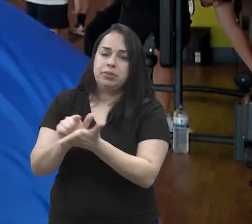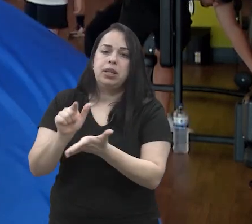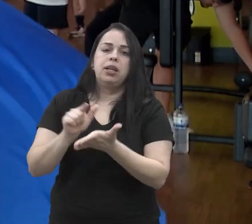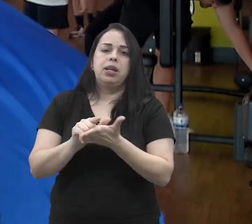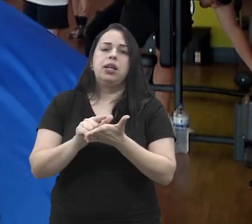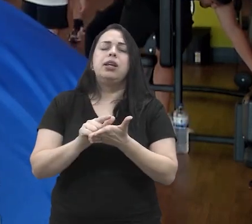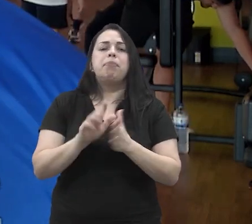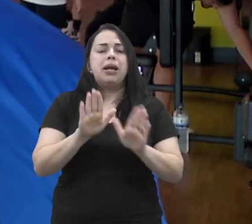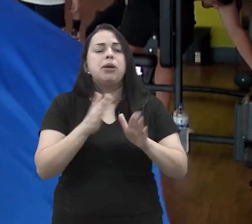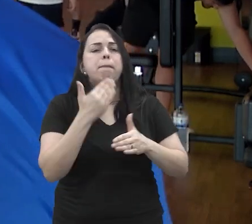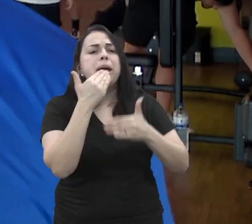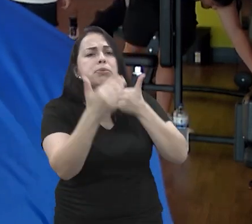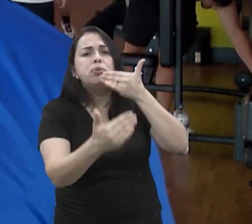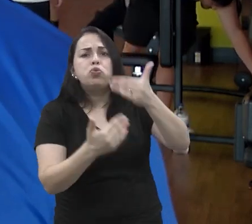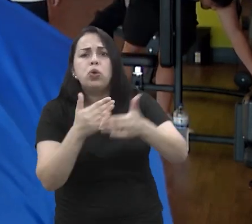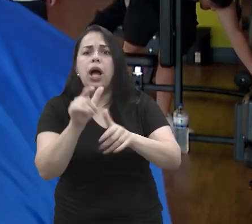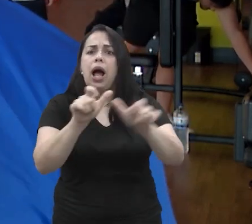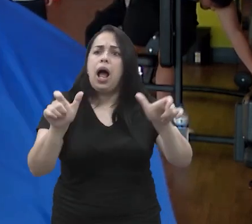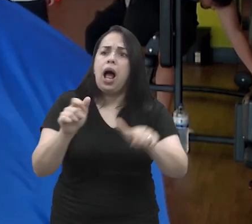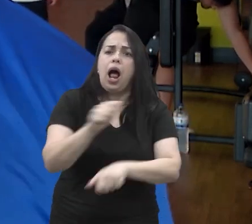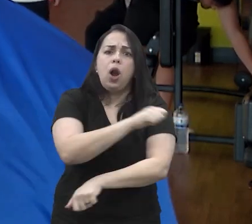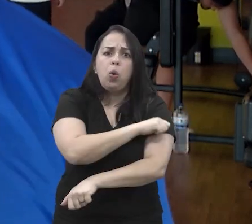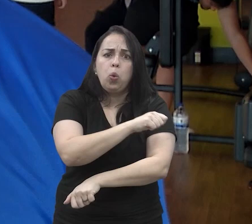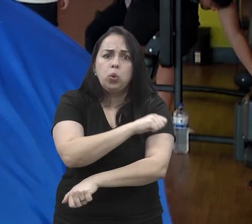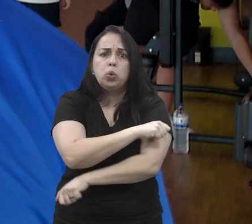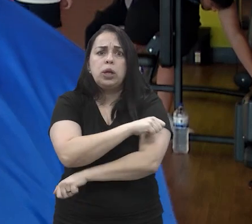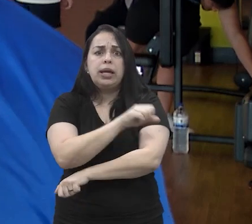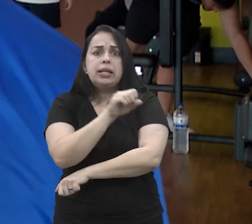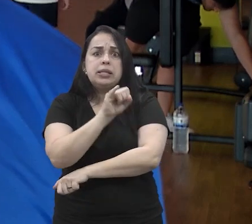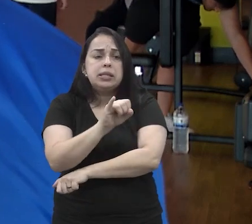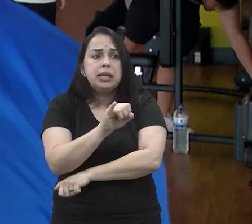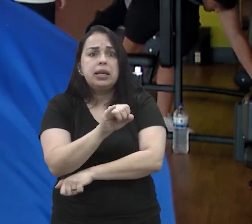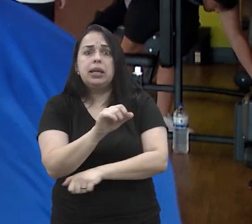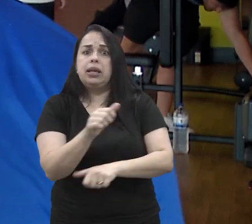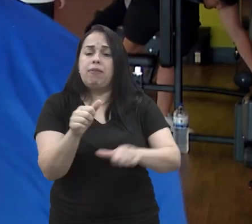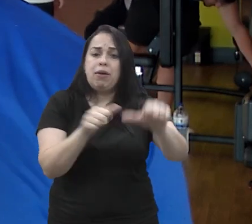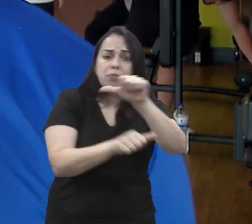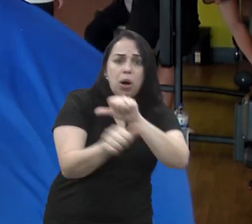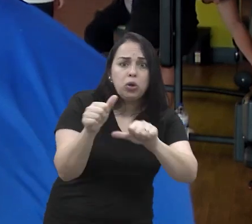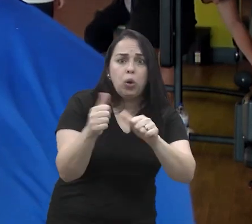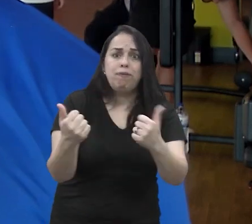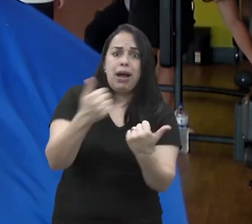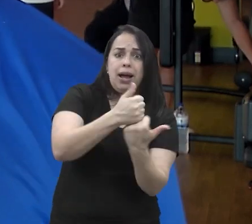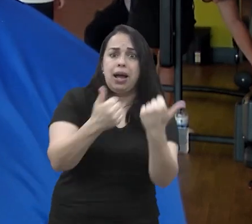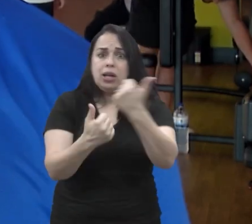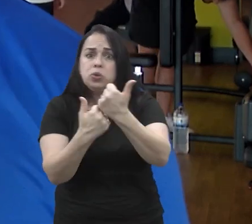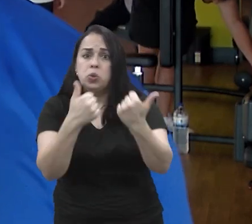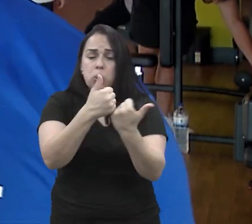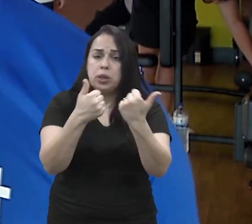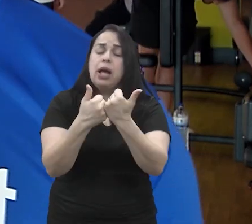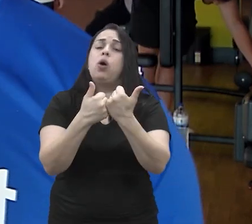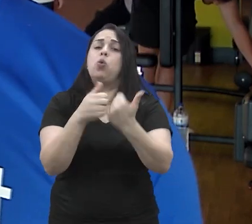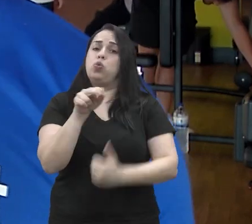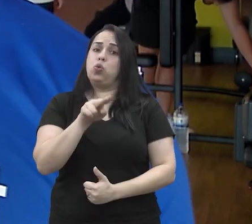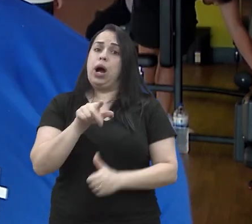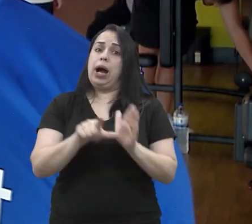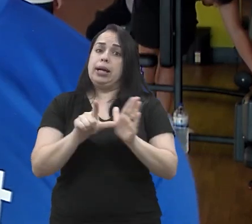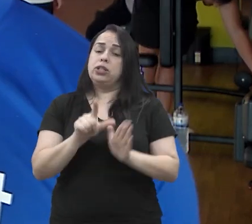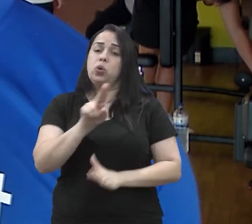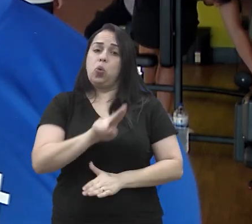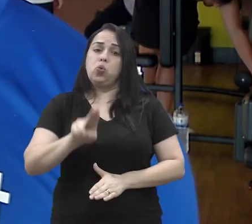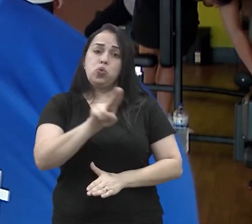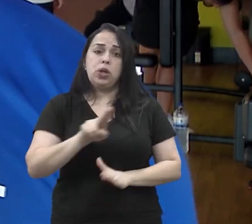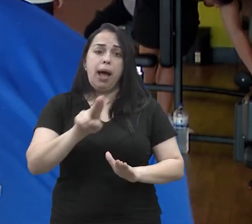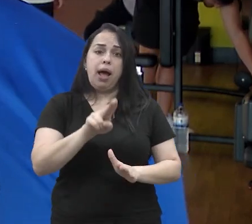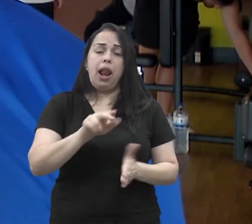tá? E a gente vai pedindo para os alunos também, sempre que estiver usando aparelho, revezar, utilizar isso